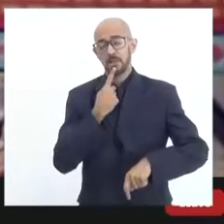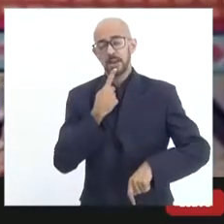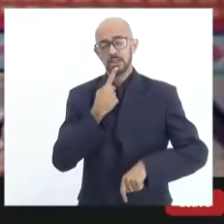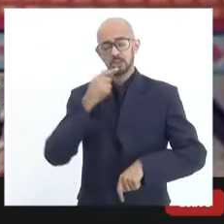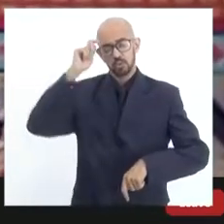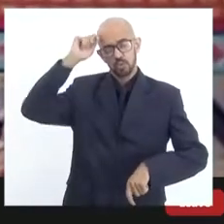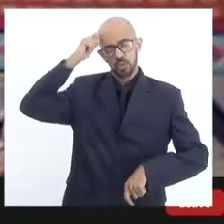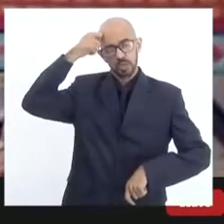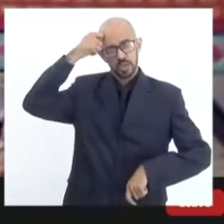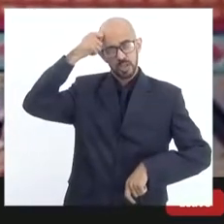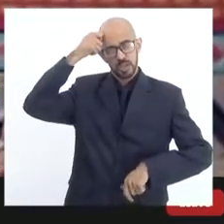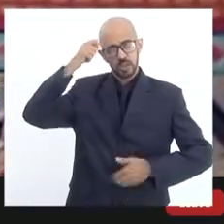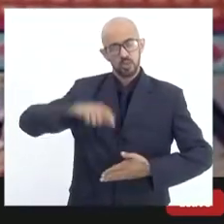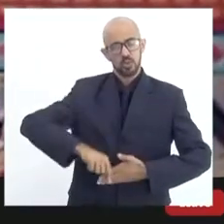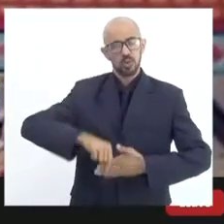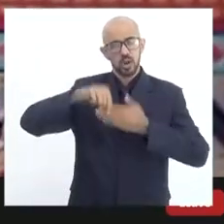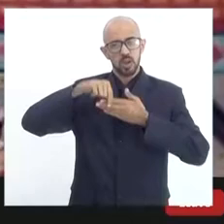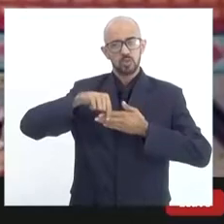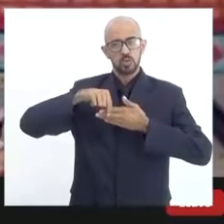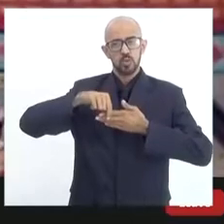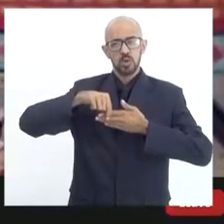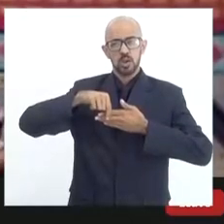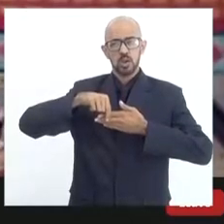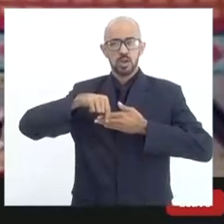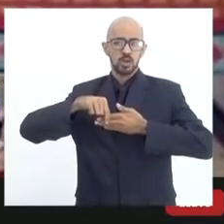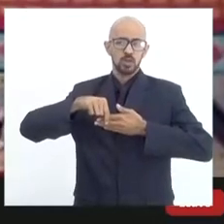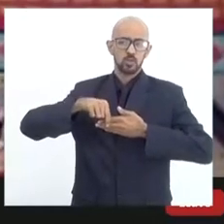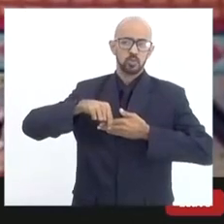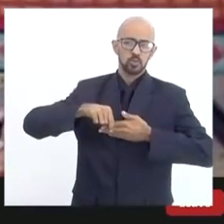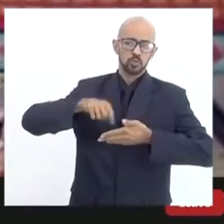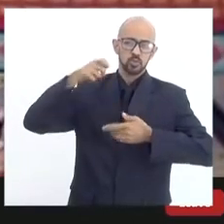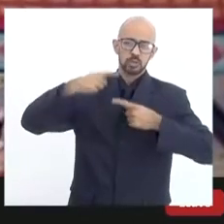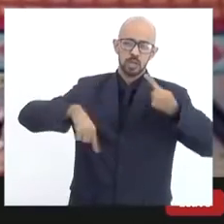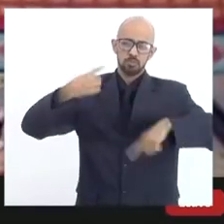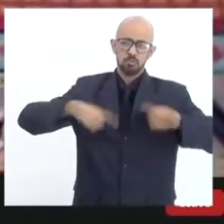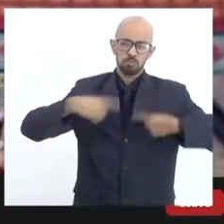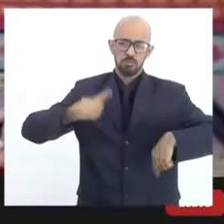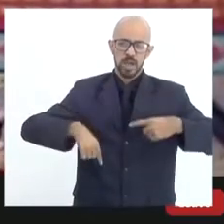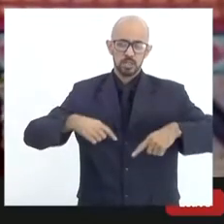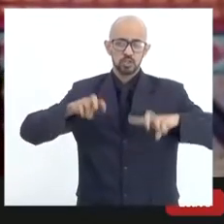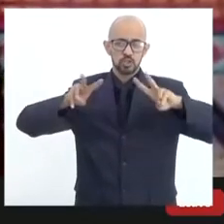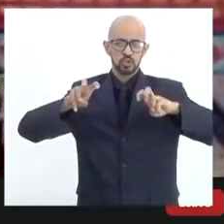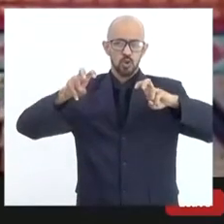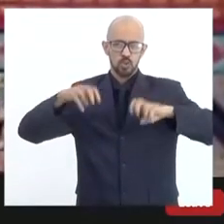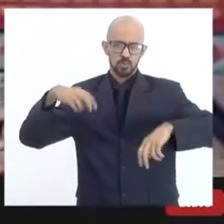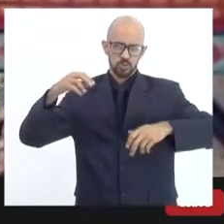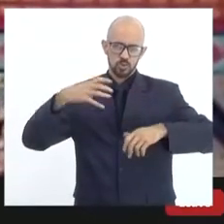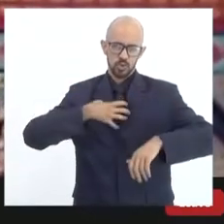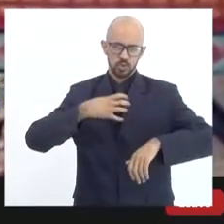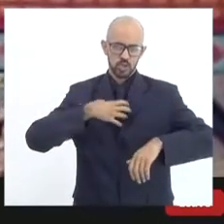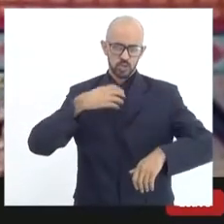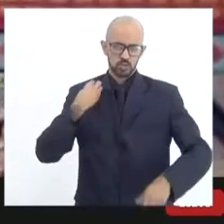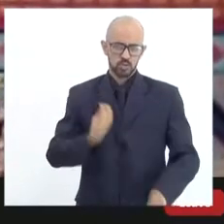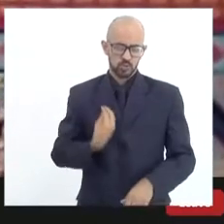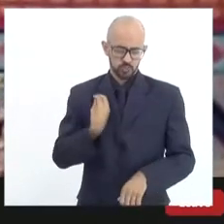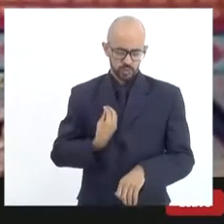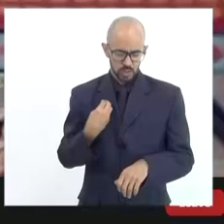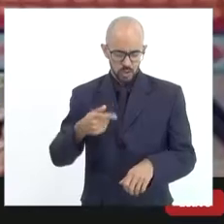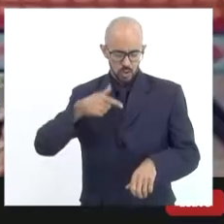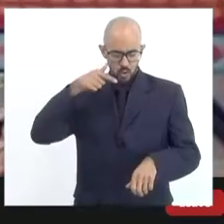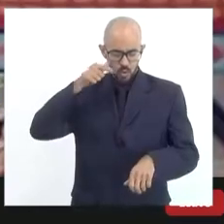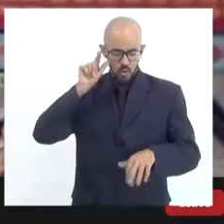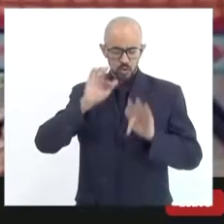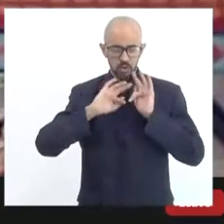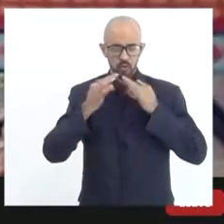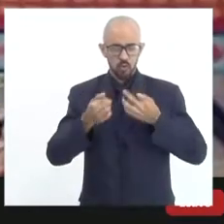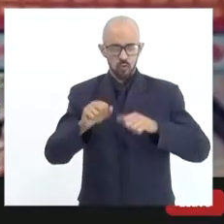centralizando os debates inerentes à sua existência, sua vivência e reprodução de vida. Ontem, no âmbito do Fórum de Diálogo de Mulheres